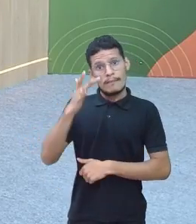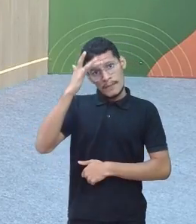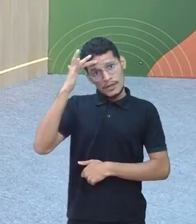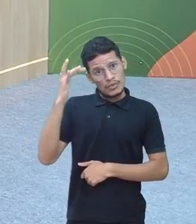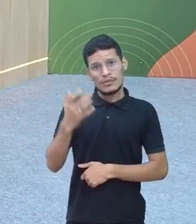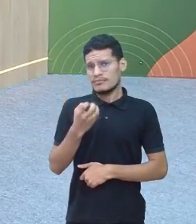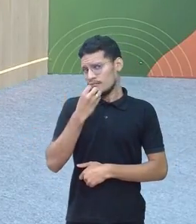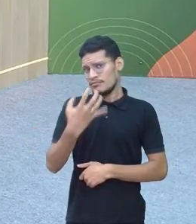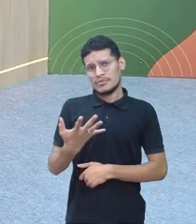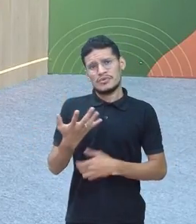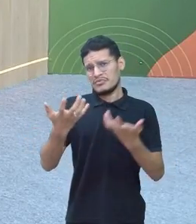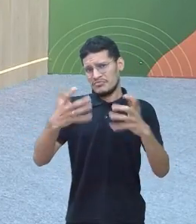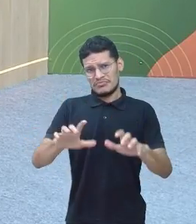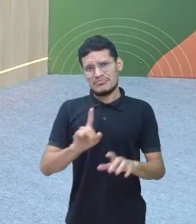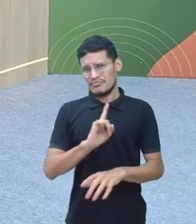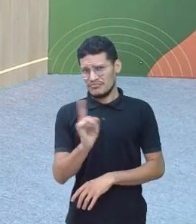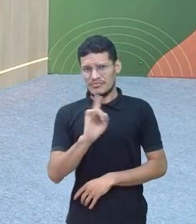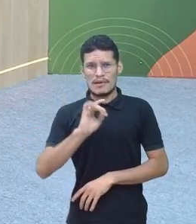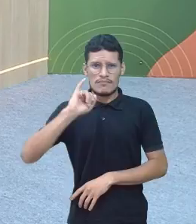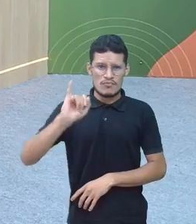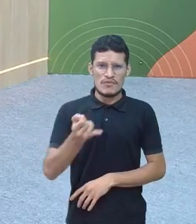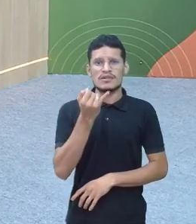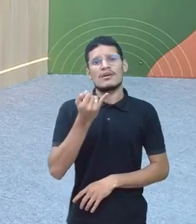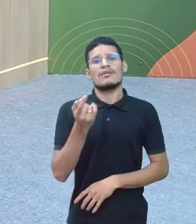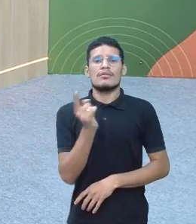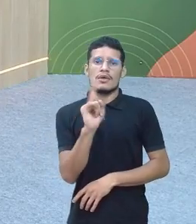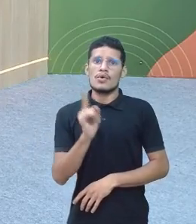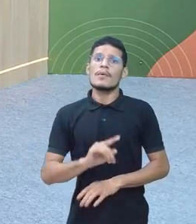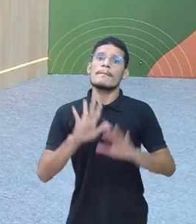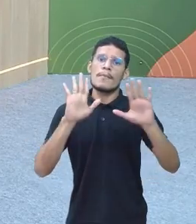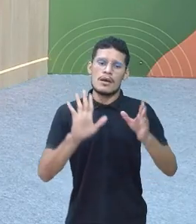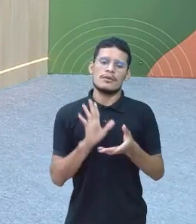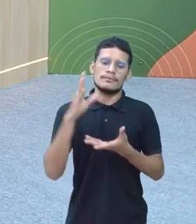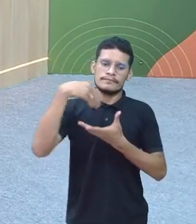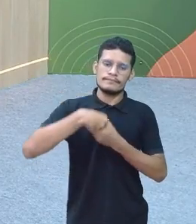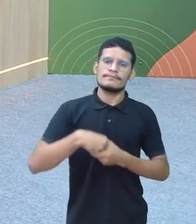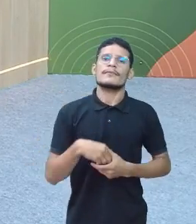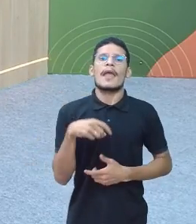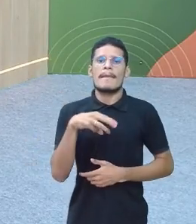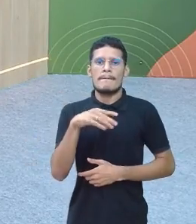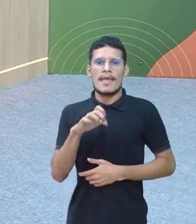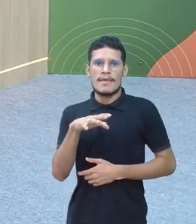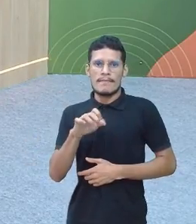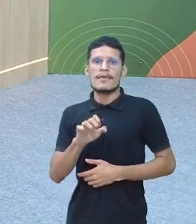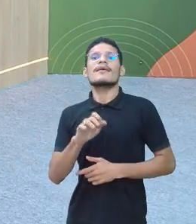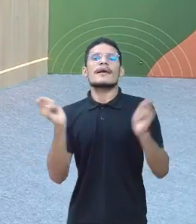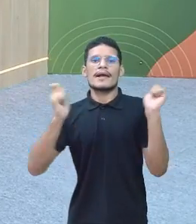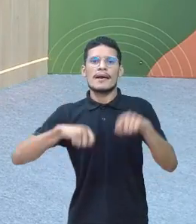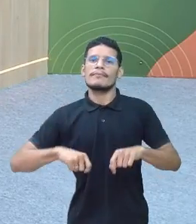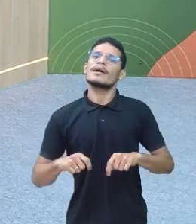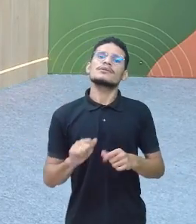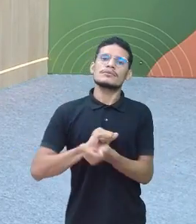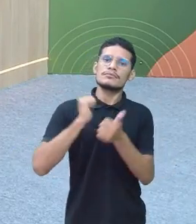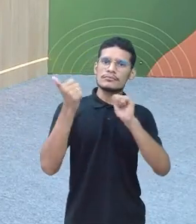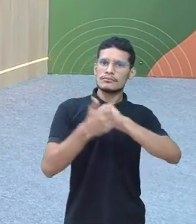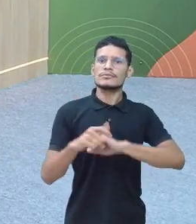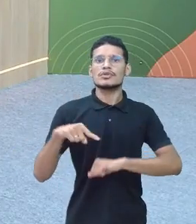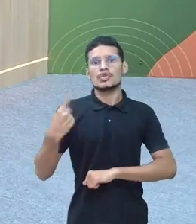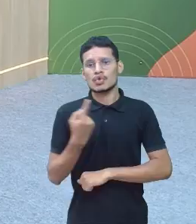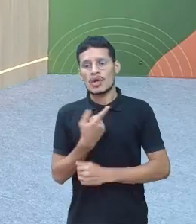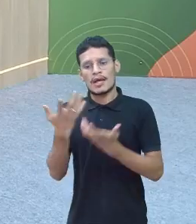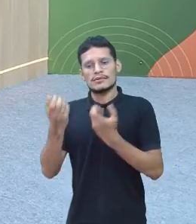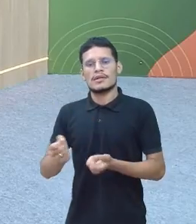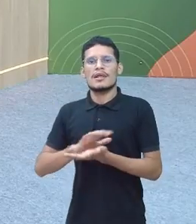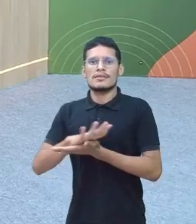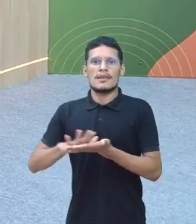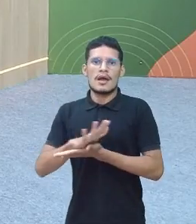bem quista, não é tão bem aproveitada, mas nos memes a gente sabe que sempre dá para ressignificar aquilo que a gente não aceita